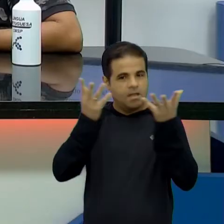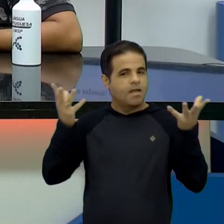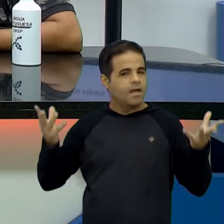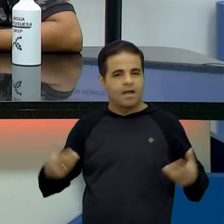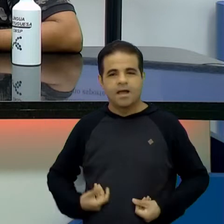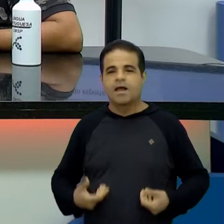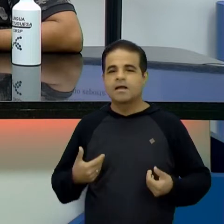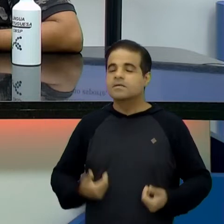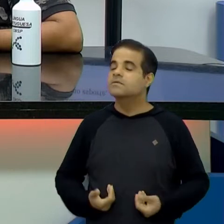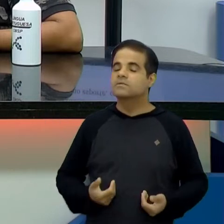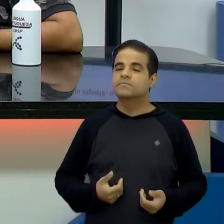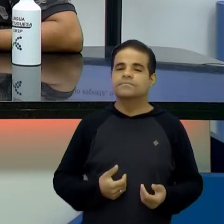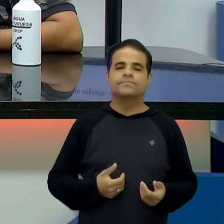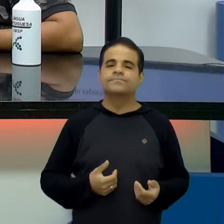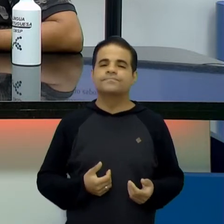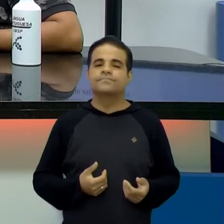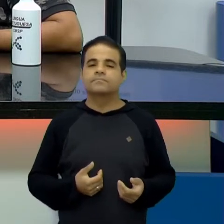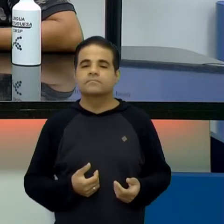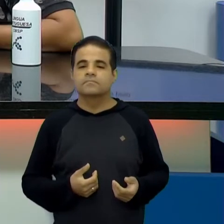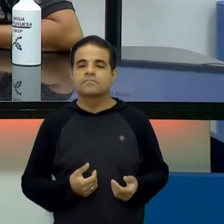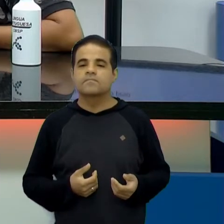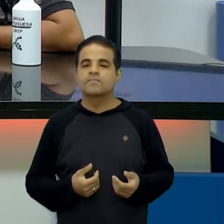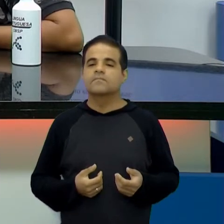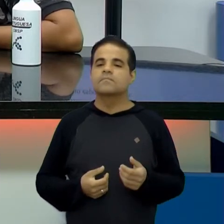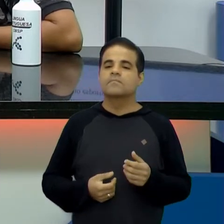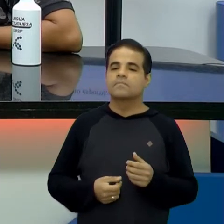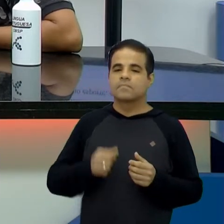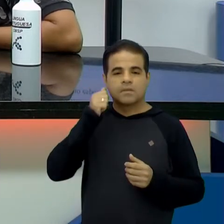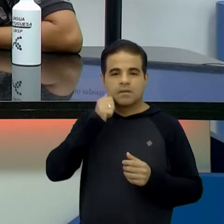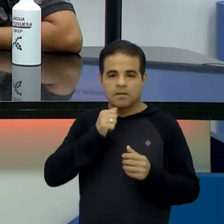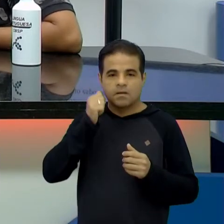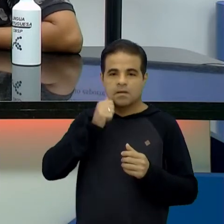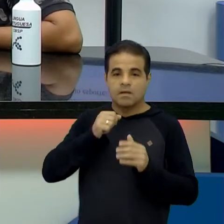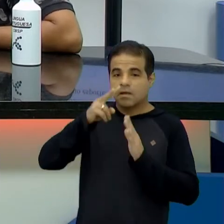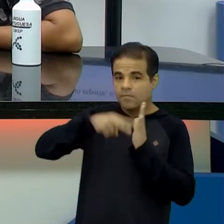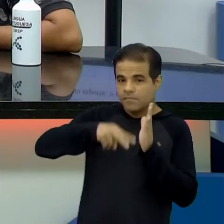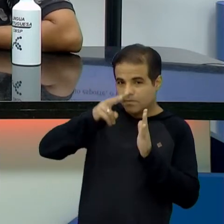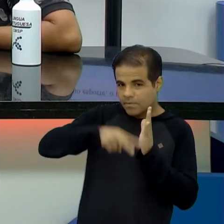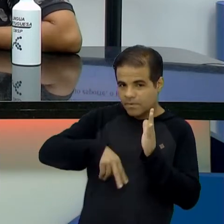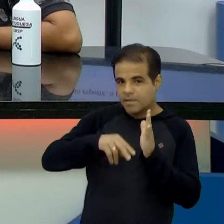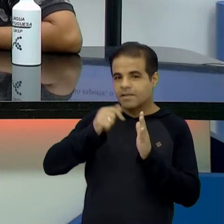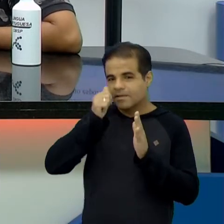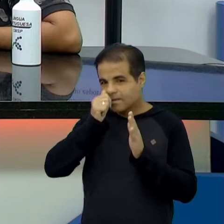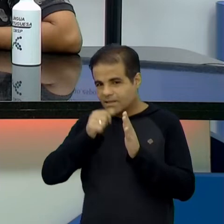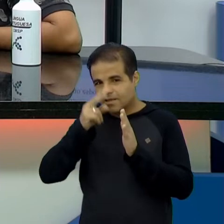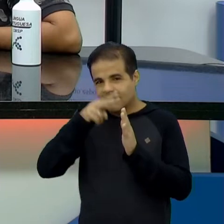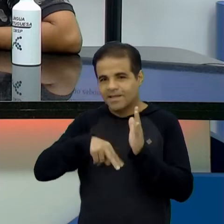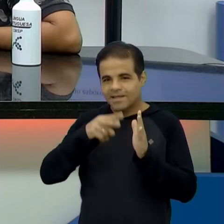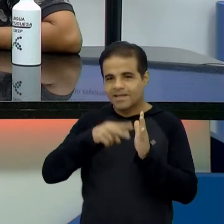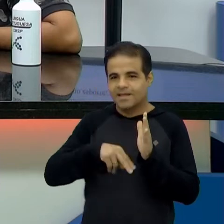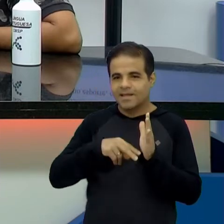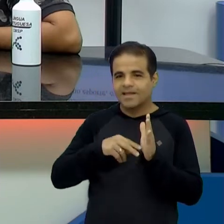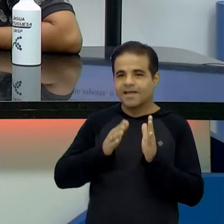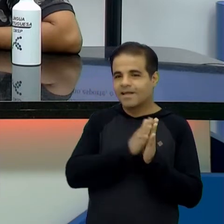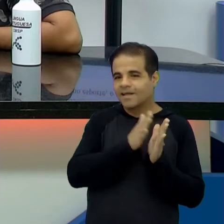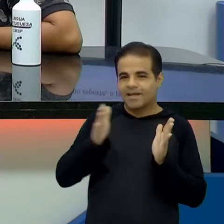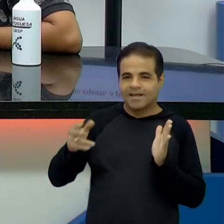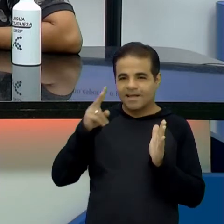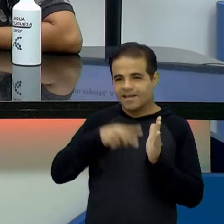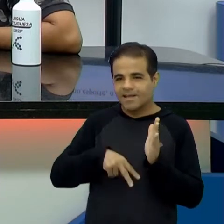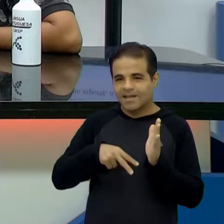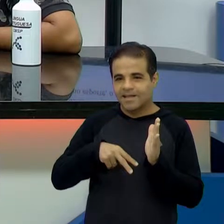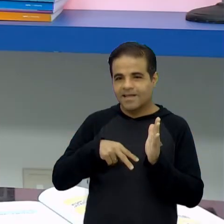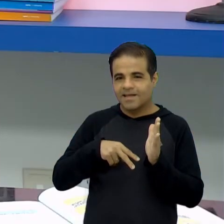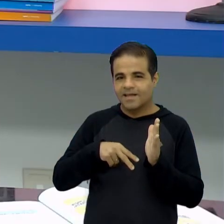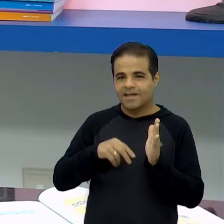show. E como eu vou ler essa parte ainda, porque você acabou adiantando a acabei sua de leitura, antecipar, né? Acabei de mas antecipar. é isso mesmo.